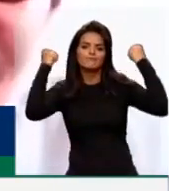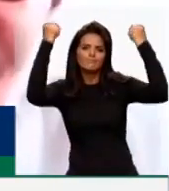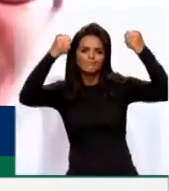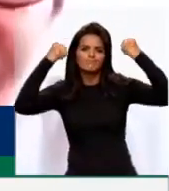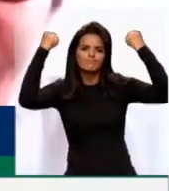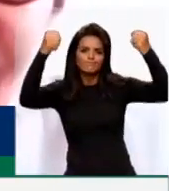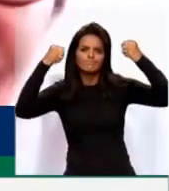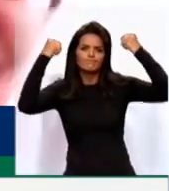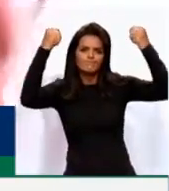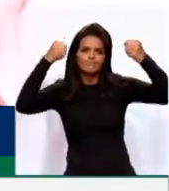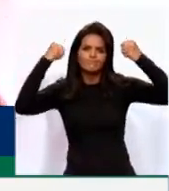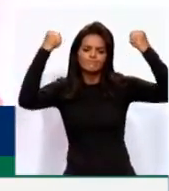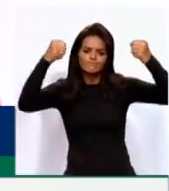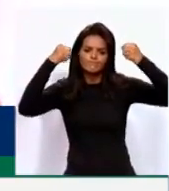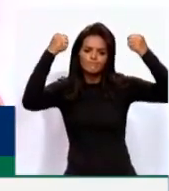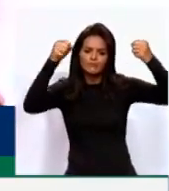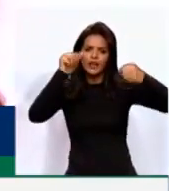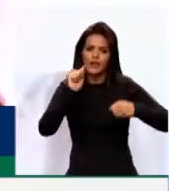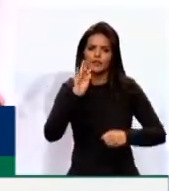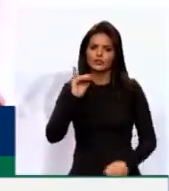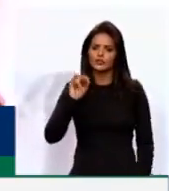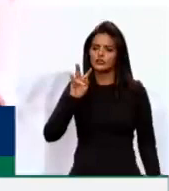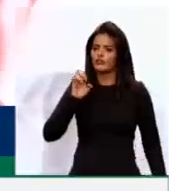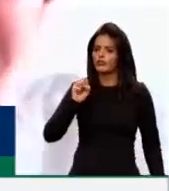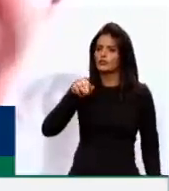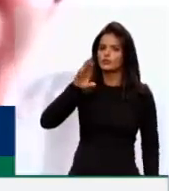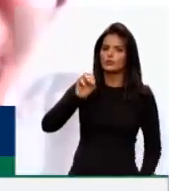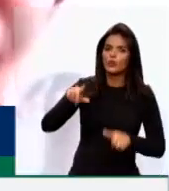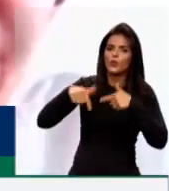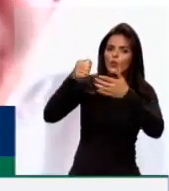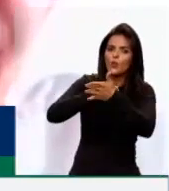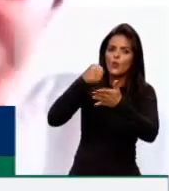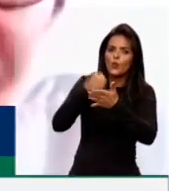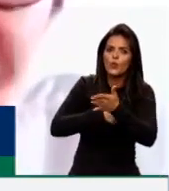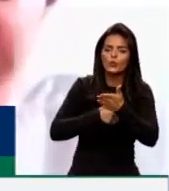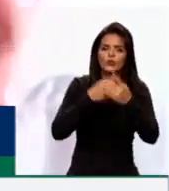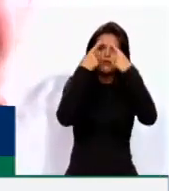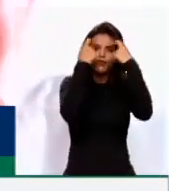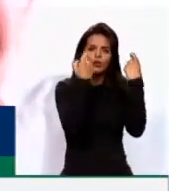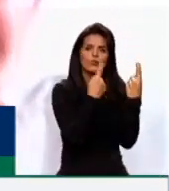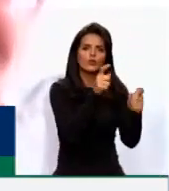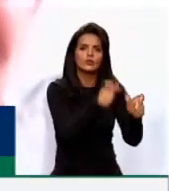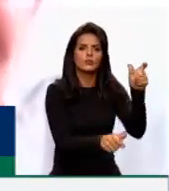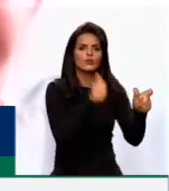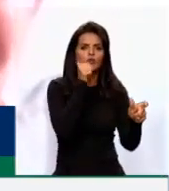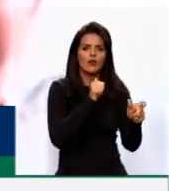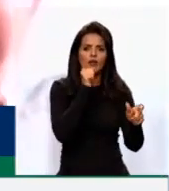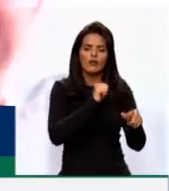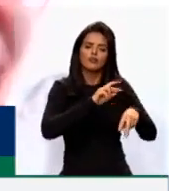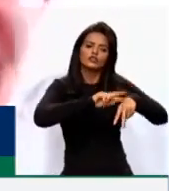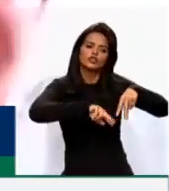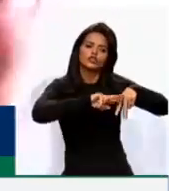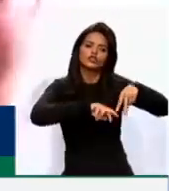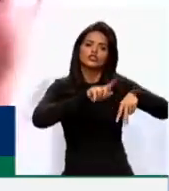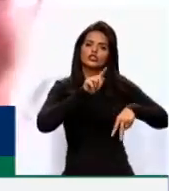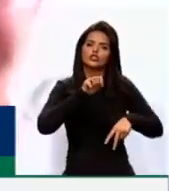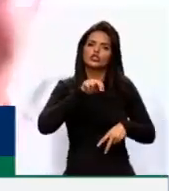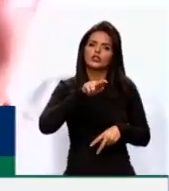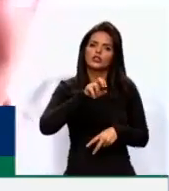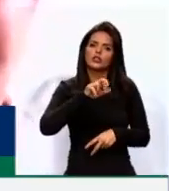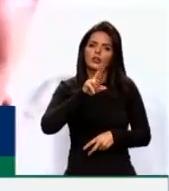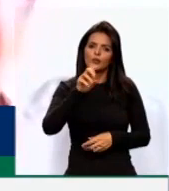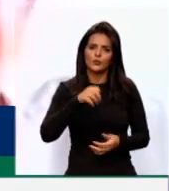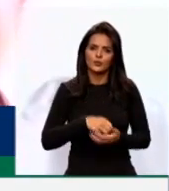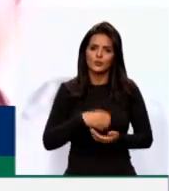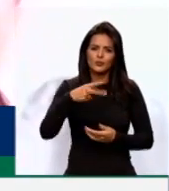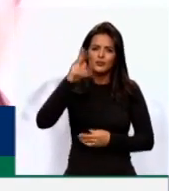de ativismo na luta contra a violência que atinge as mulheres, a violência de gênero. O país é